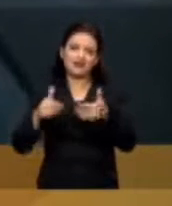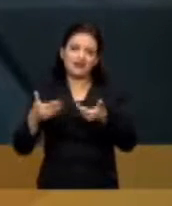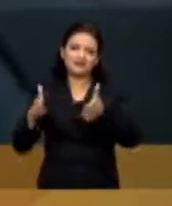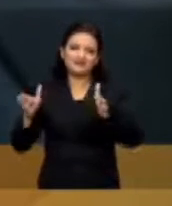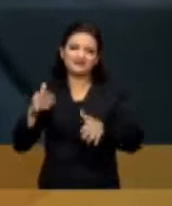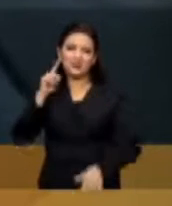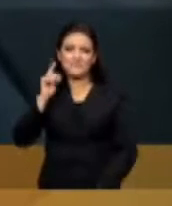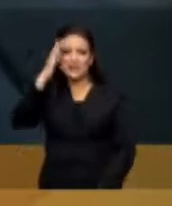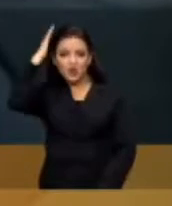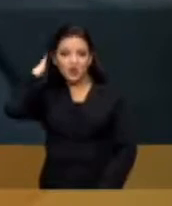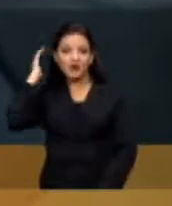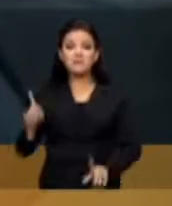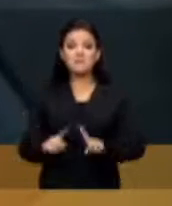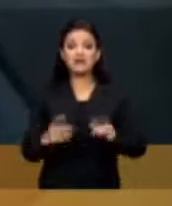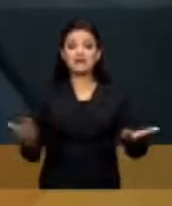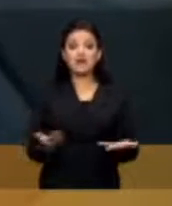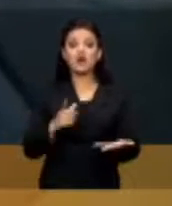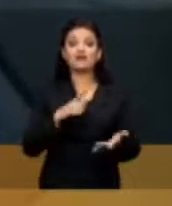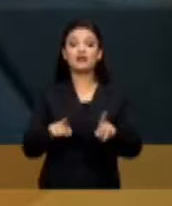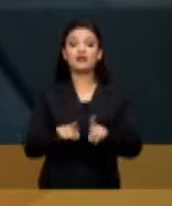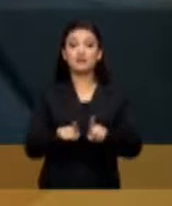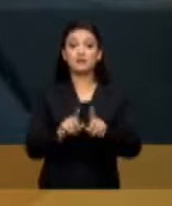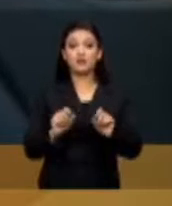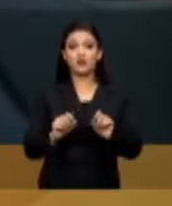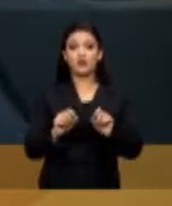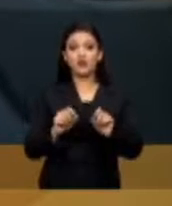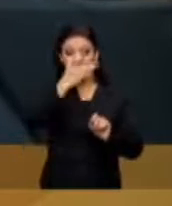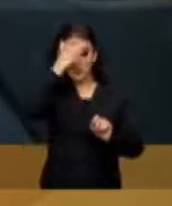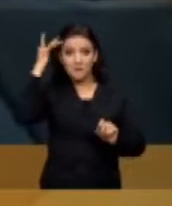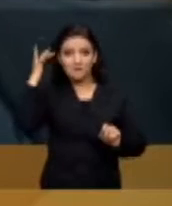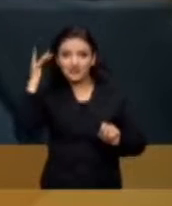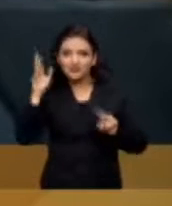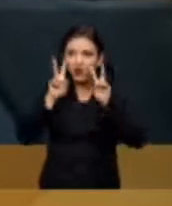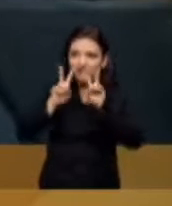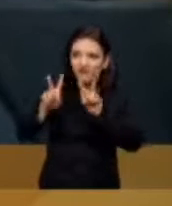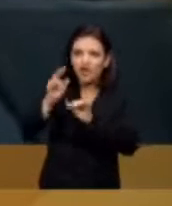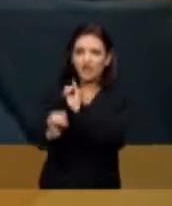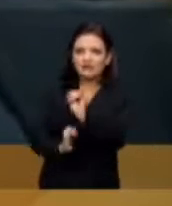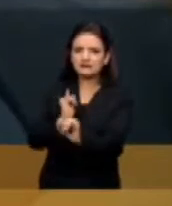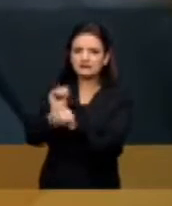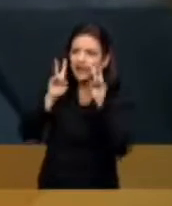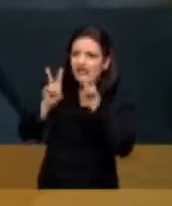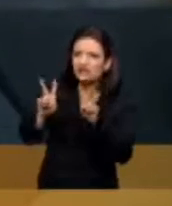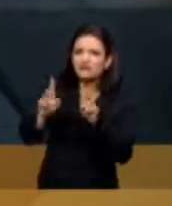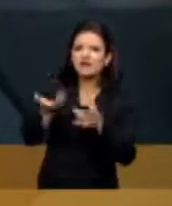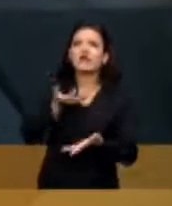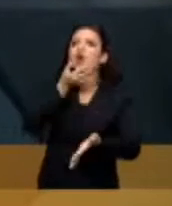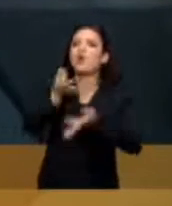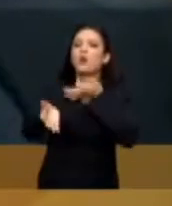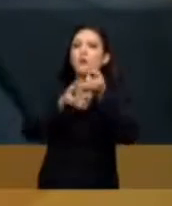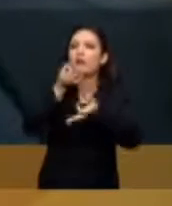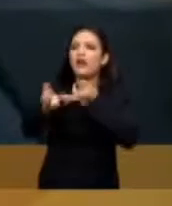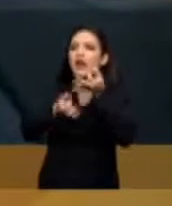temos agora, além disso, temos os tribunais de internet, temos o mito da caverna